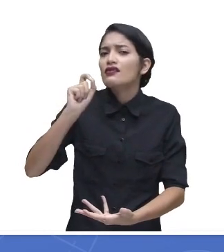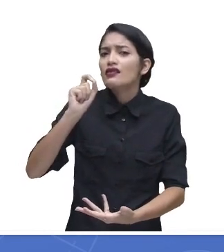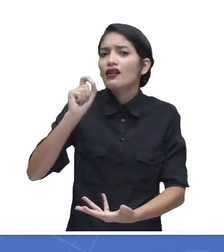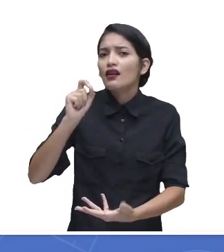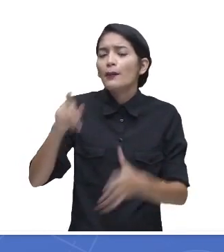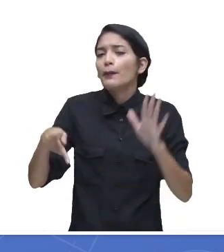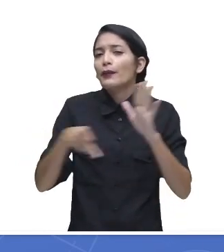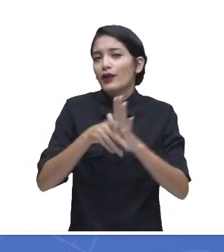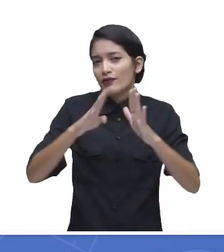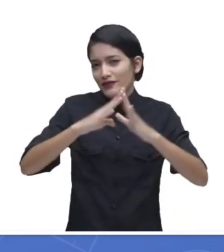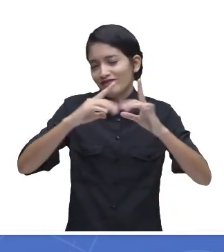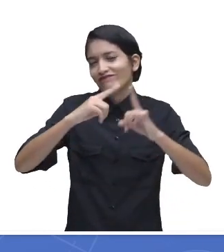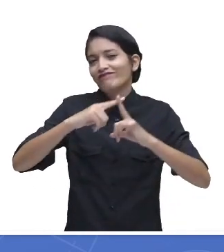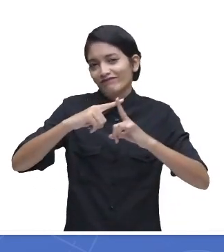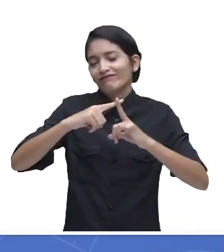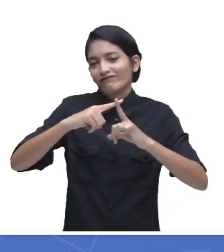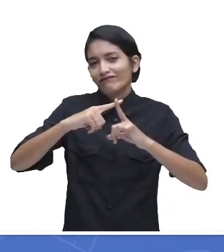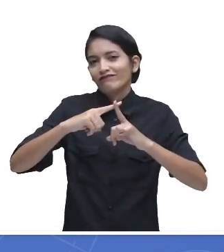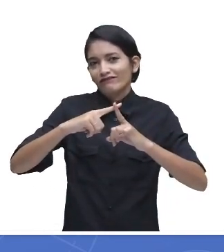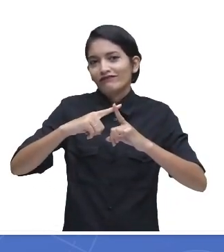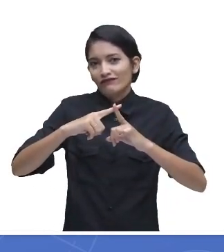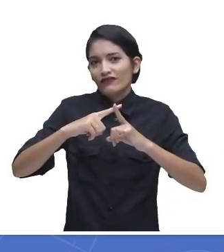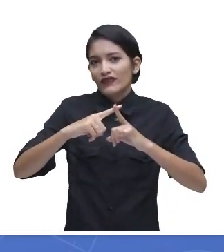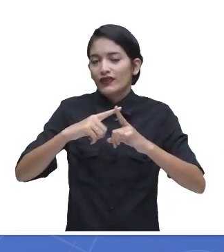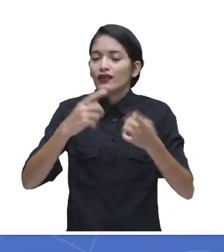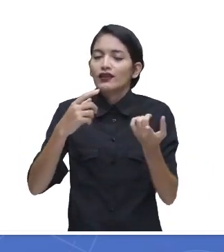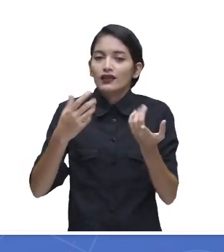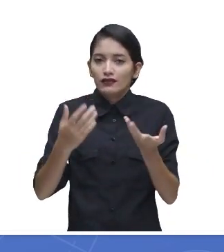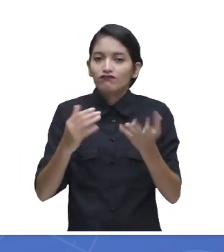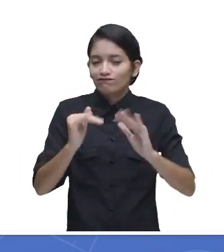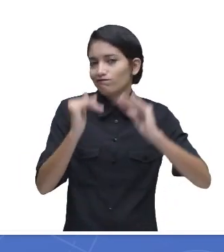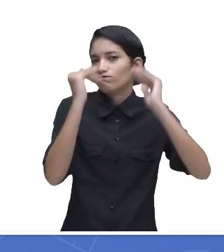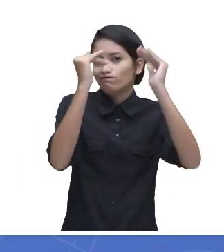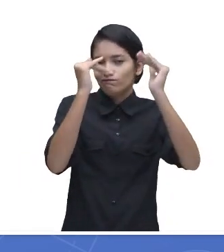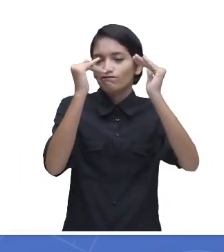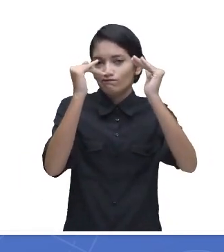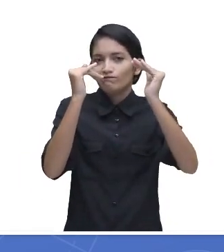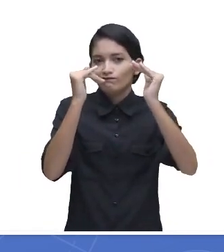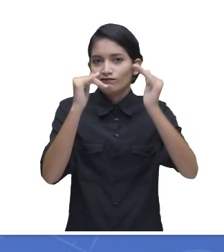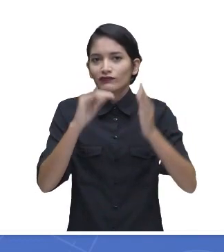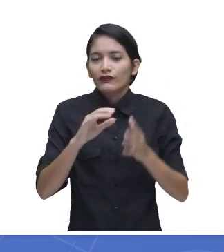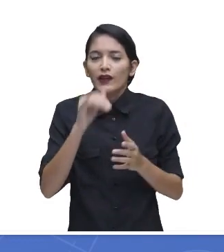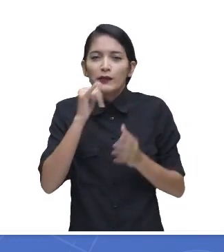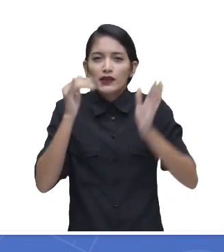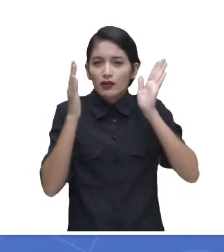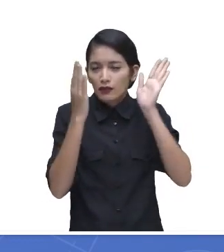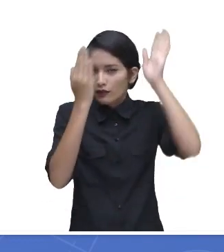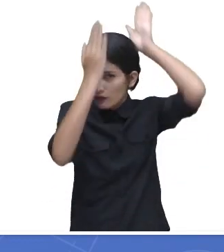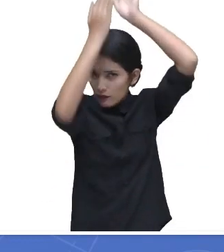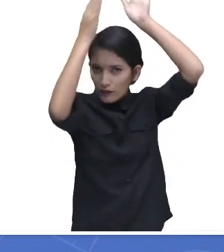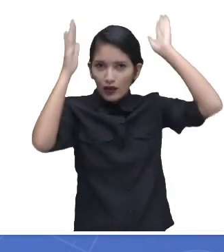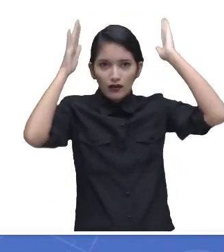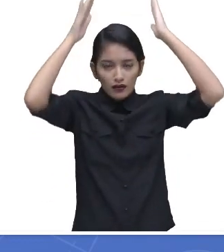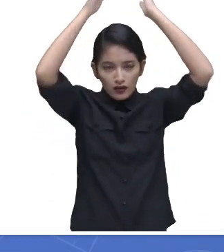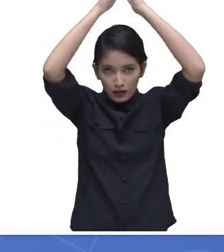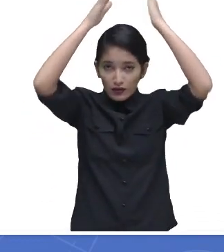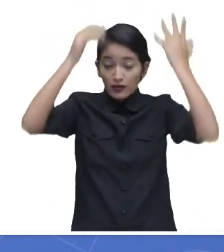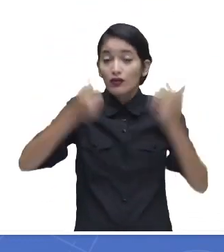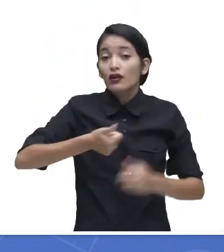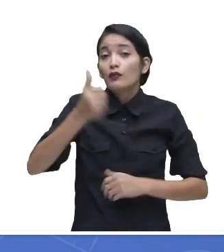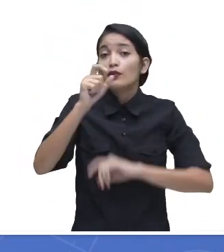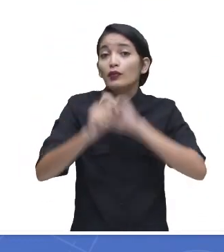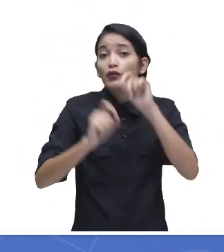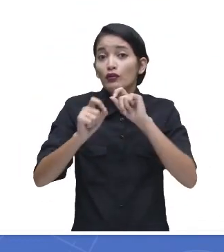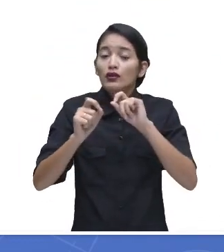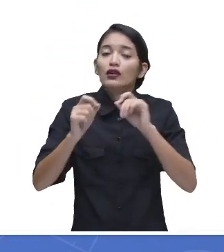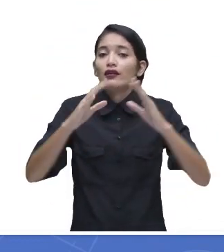igreja. Então, a autoridade, né? Os papas, os bispos, né? Então, nesse primeiro momento, a